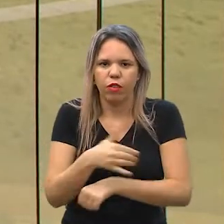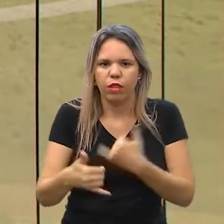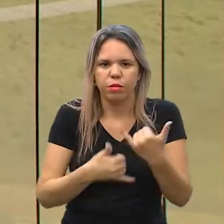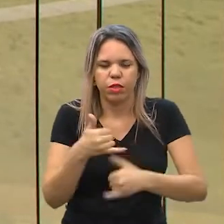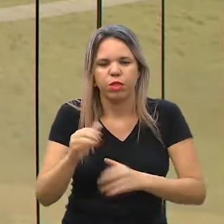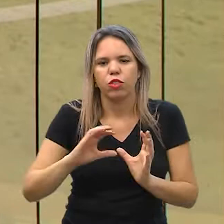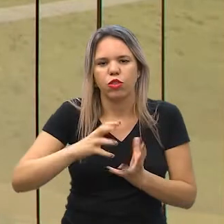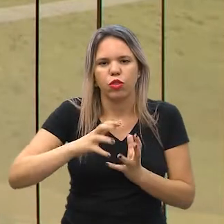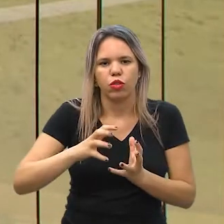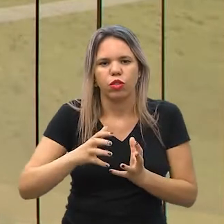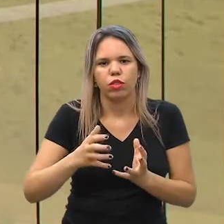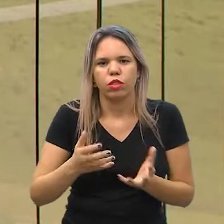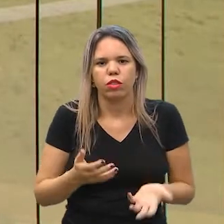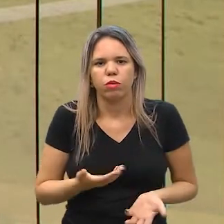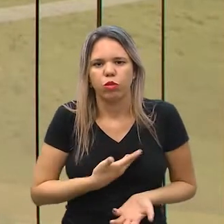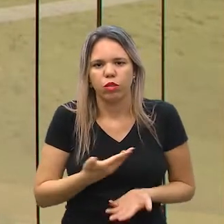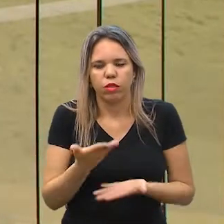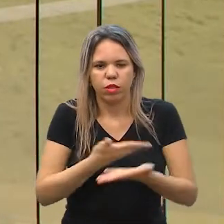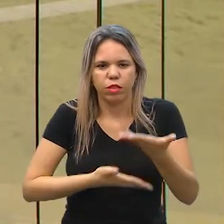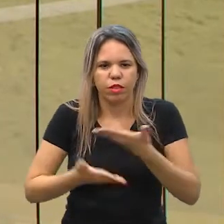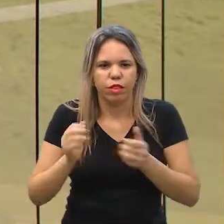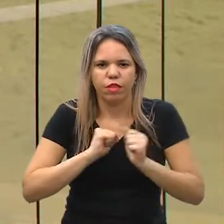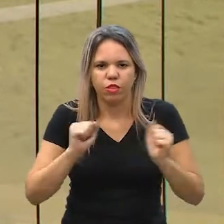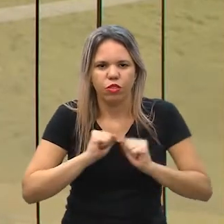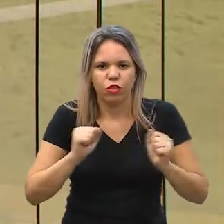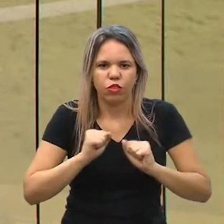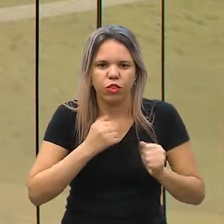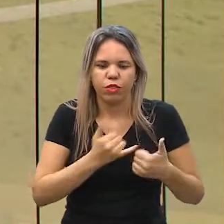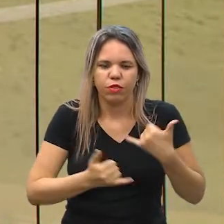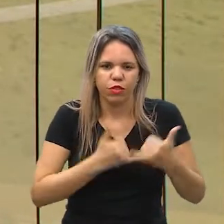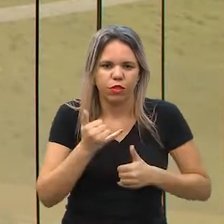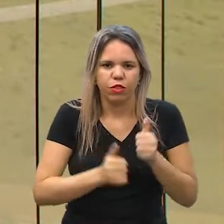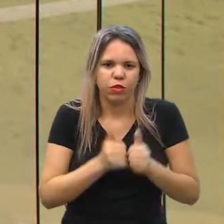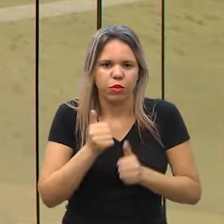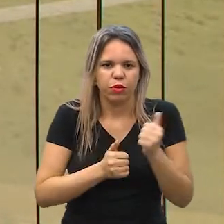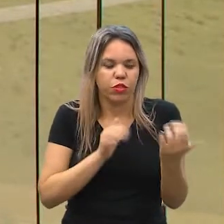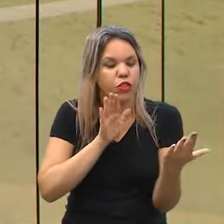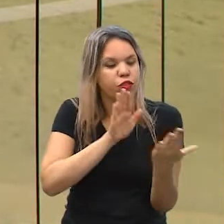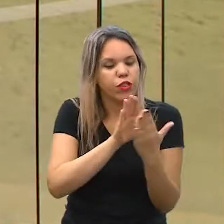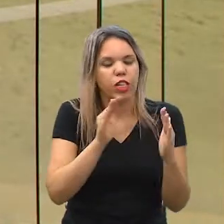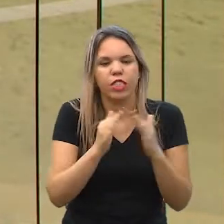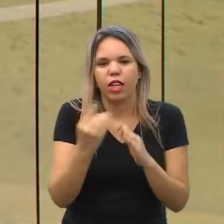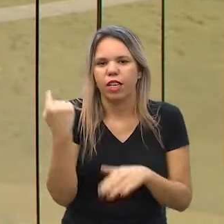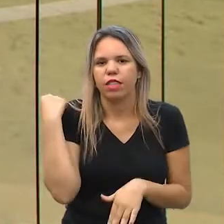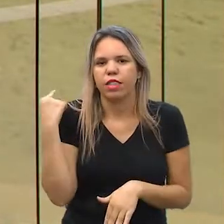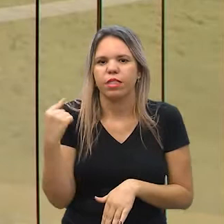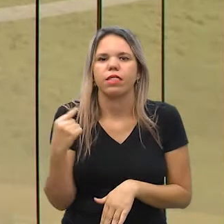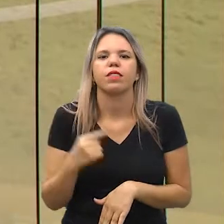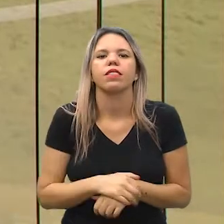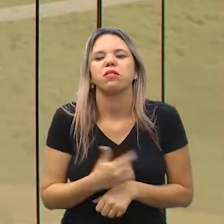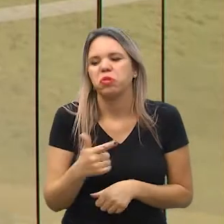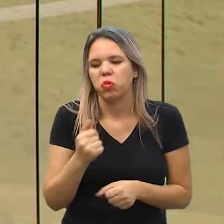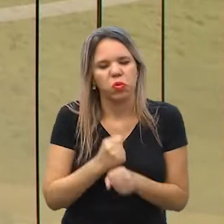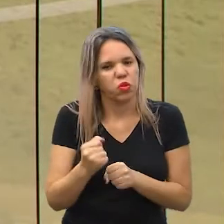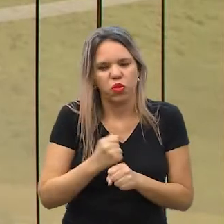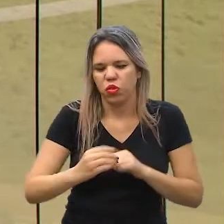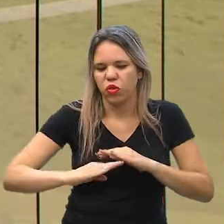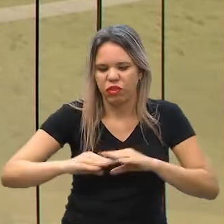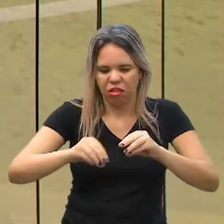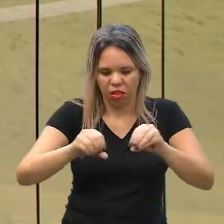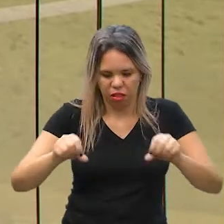rua brincando de bola, entre os meus amigos, que nós adorávamos brincar de bola ali na frente da minha casa, na minha casa não tinha